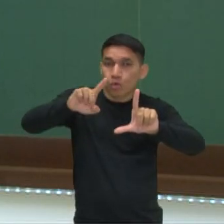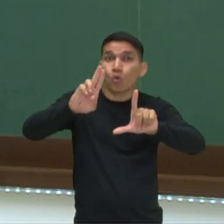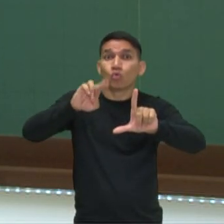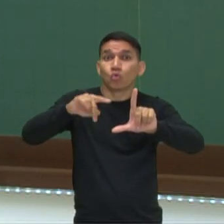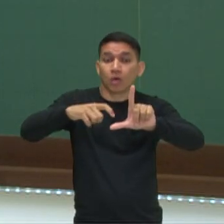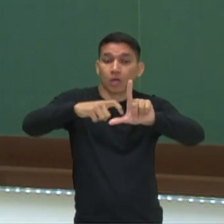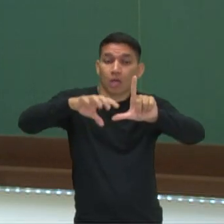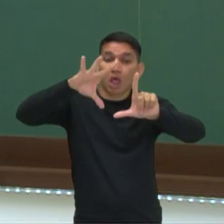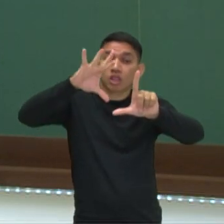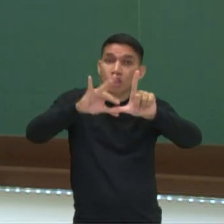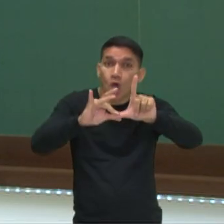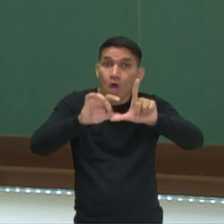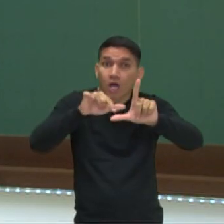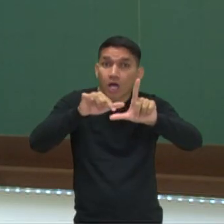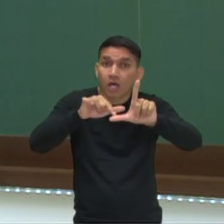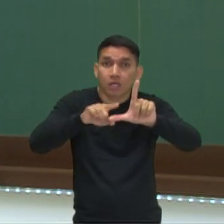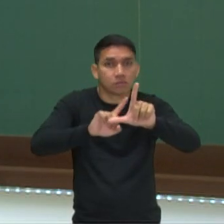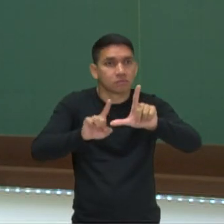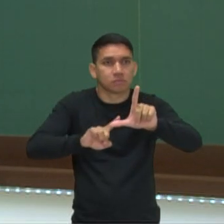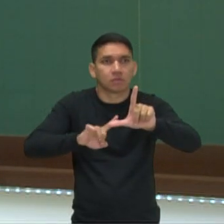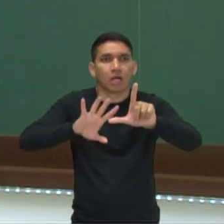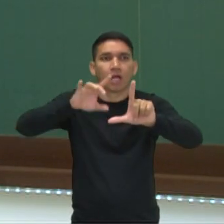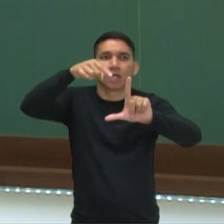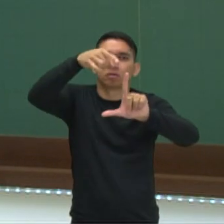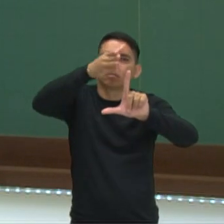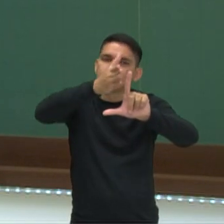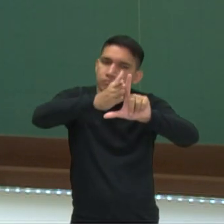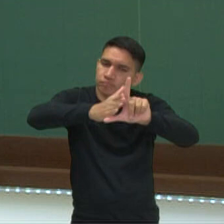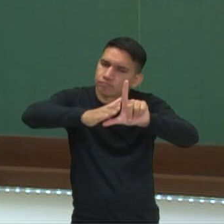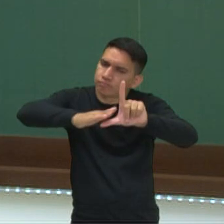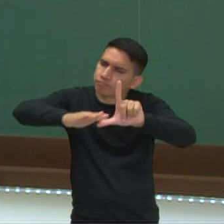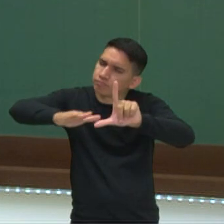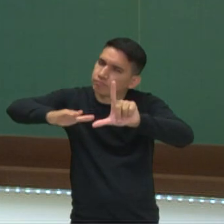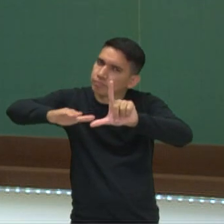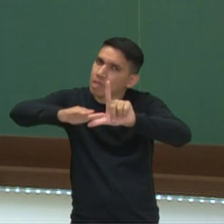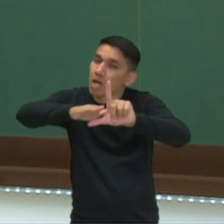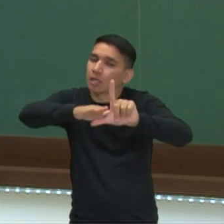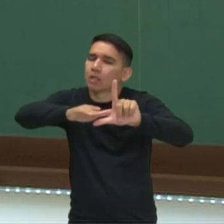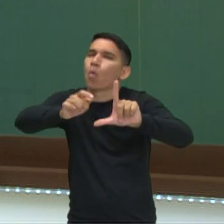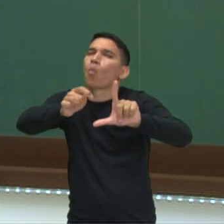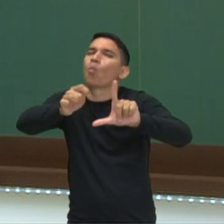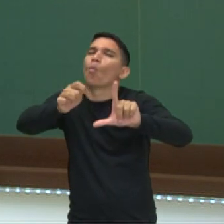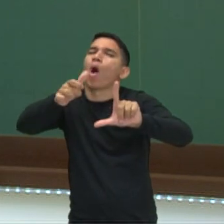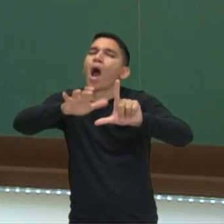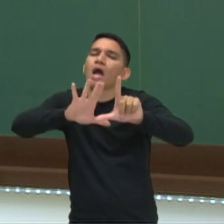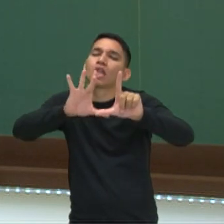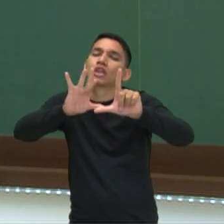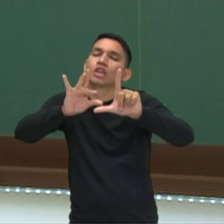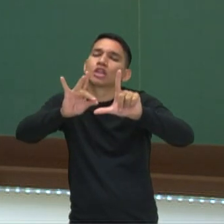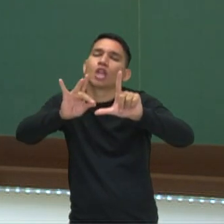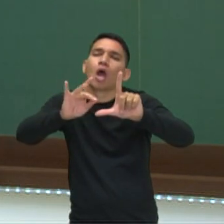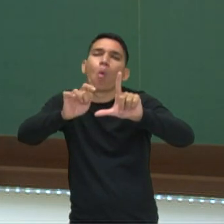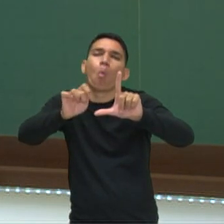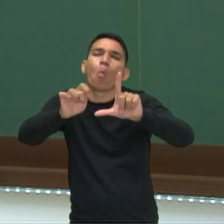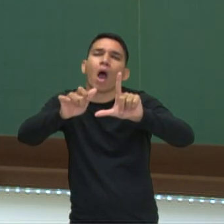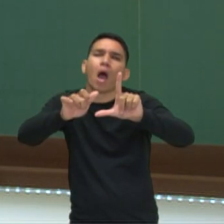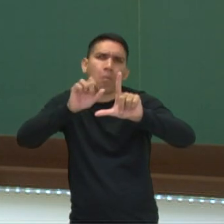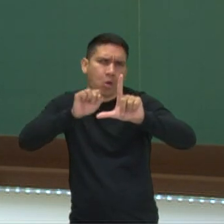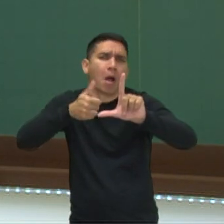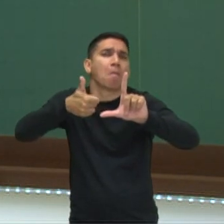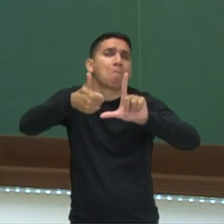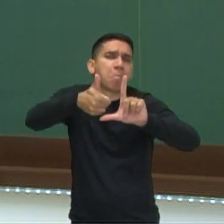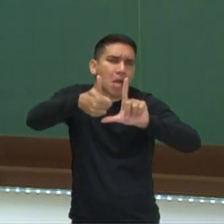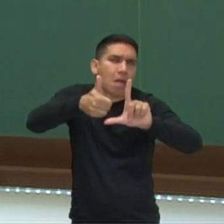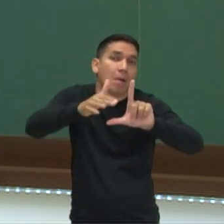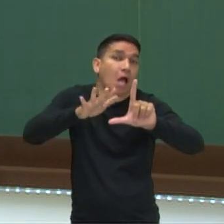olha, ela desce, nesse exemplo que ela é decrescente, ela desce, ela sempre tem que estar quase, ela pode chegar muito próximo